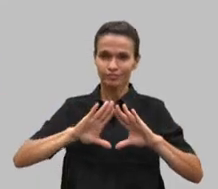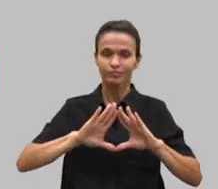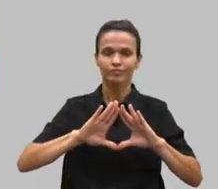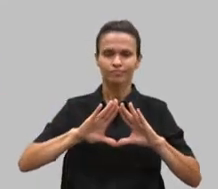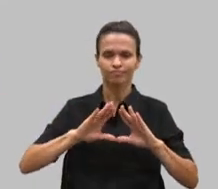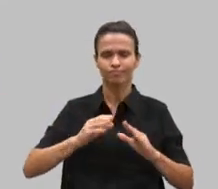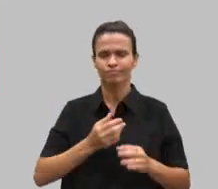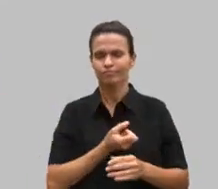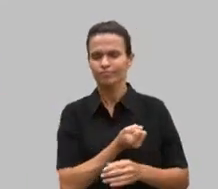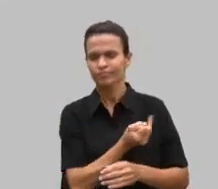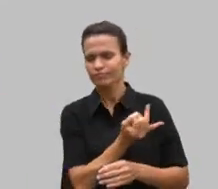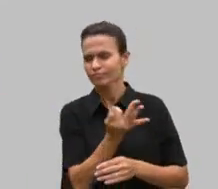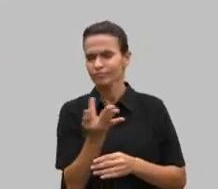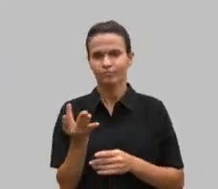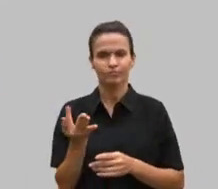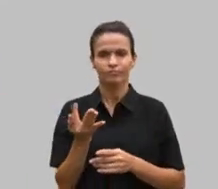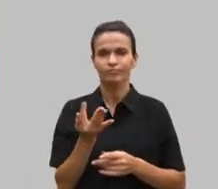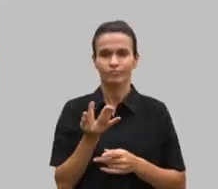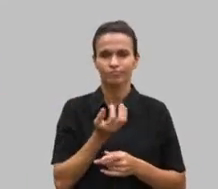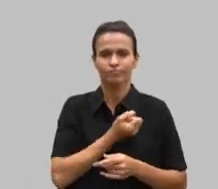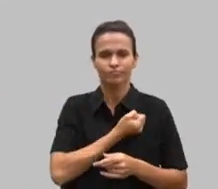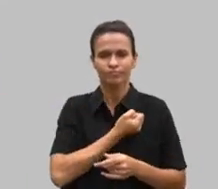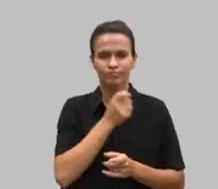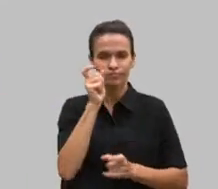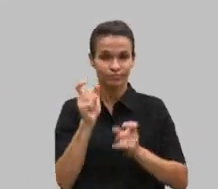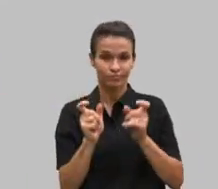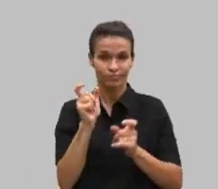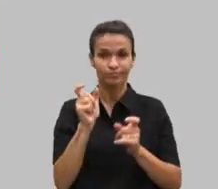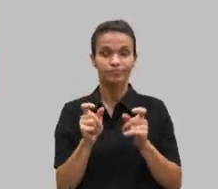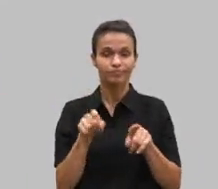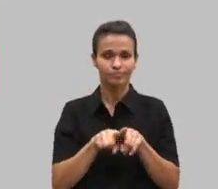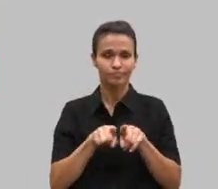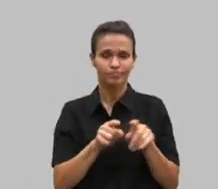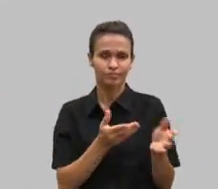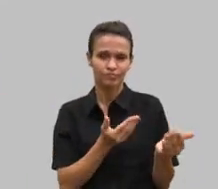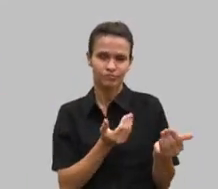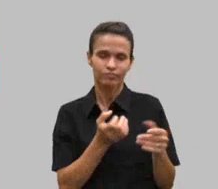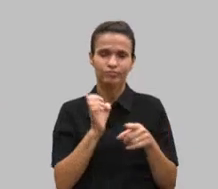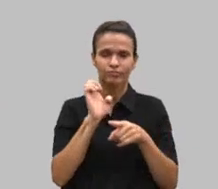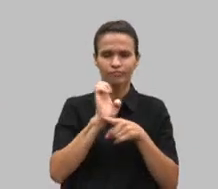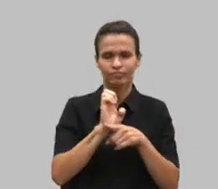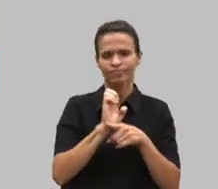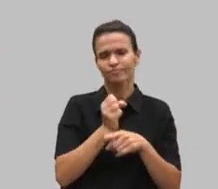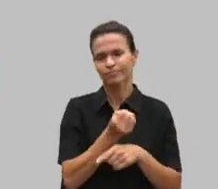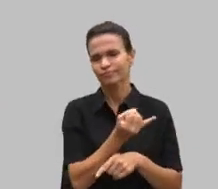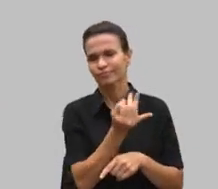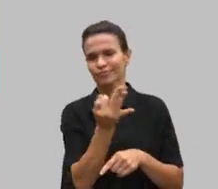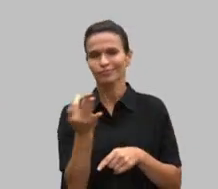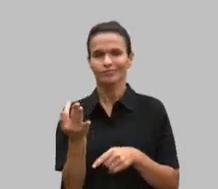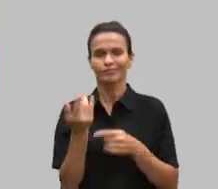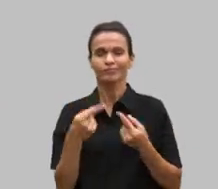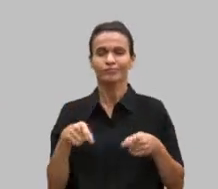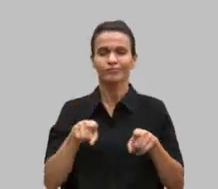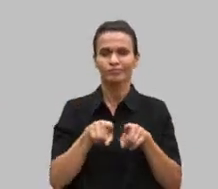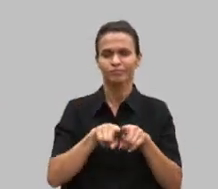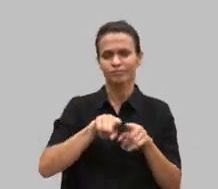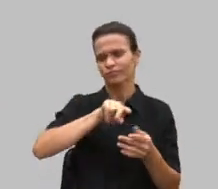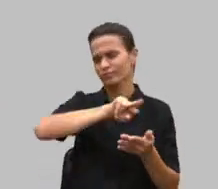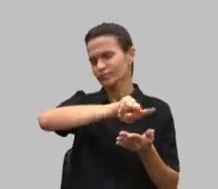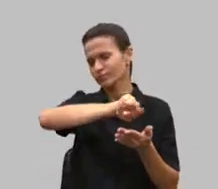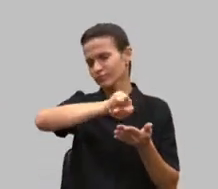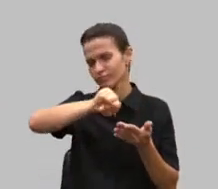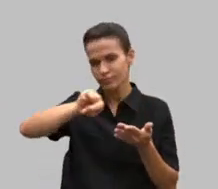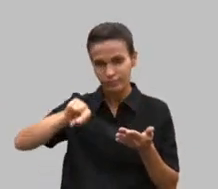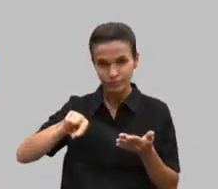municipais alguns milhares de jovens do nosso Estado além de dezenas de colaboradores diversos de